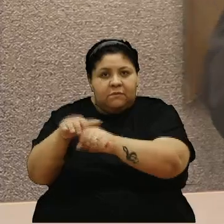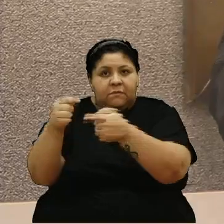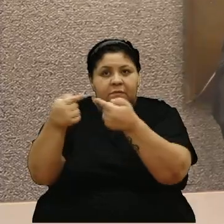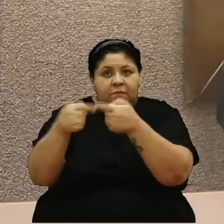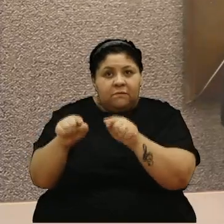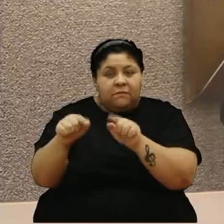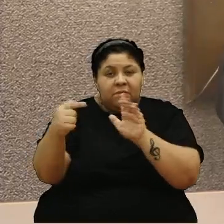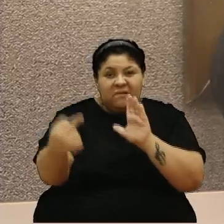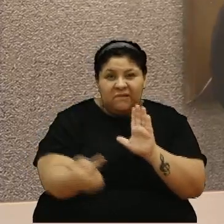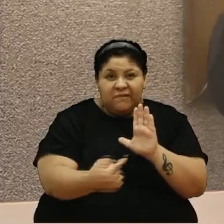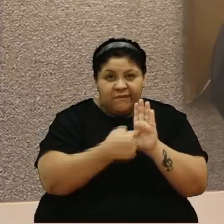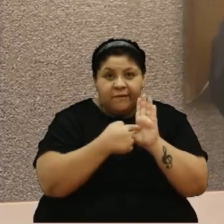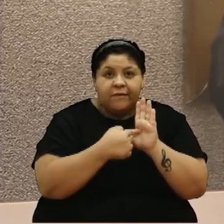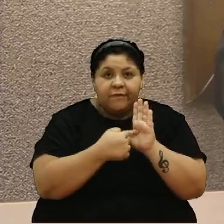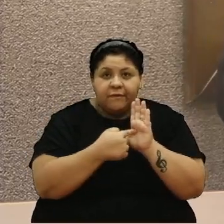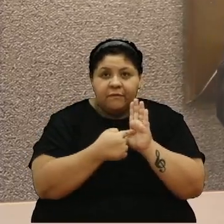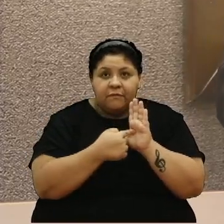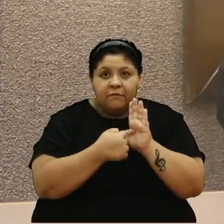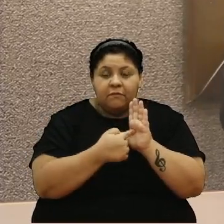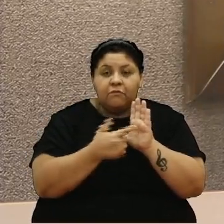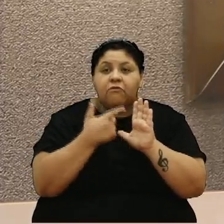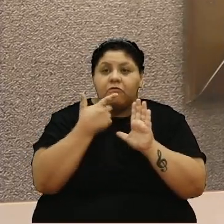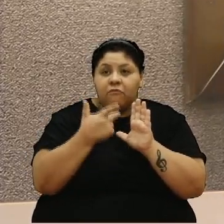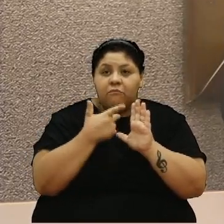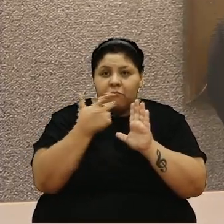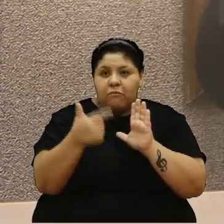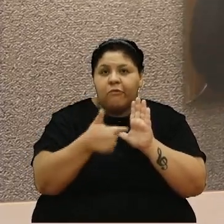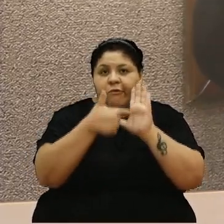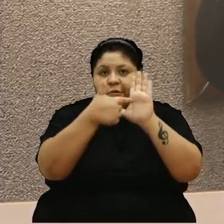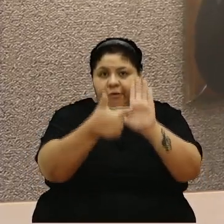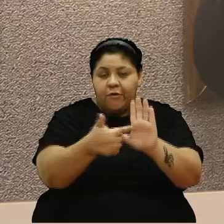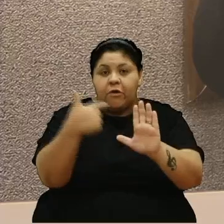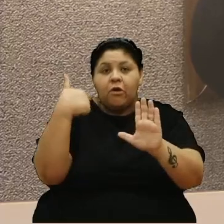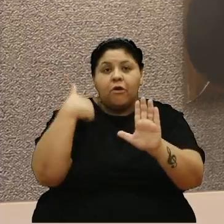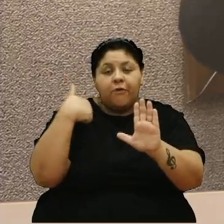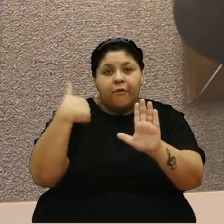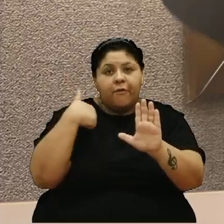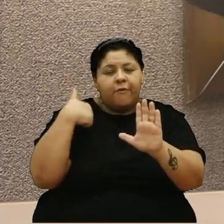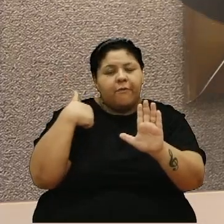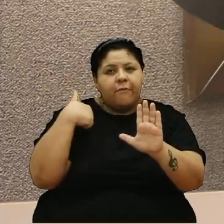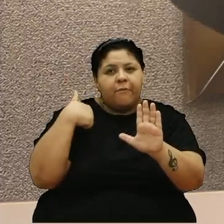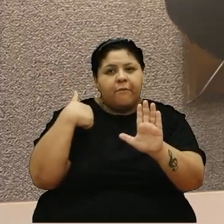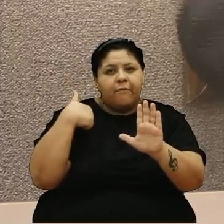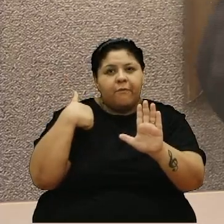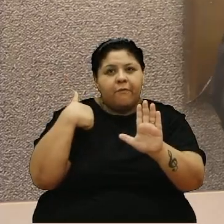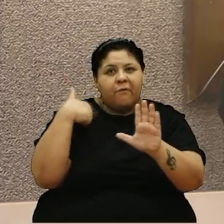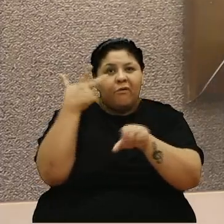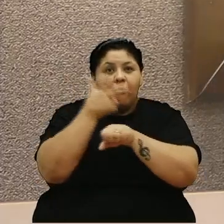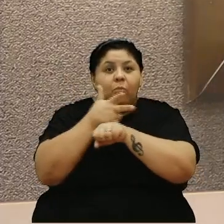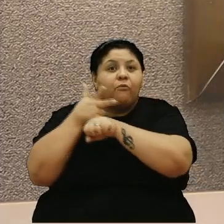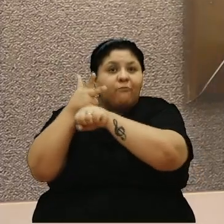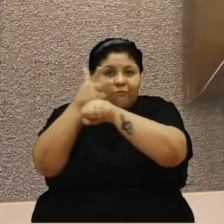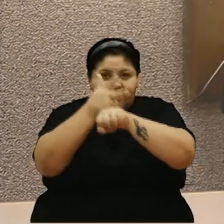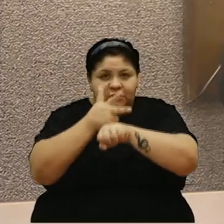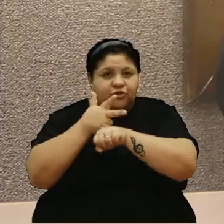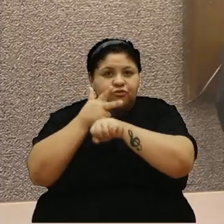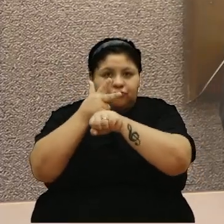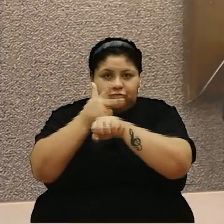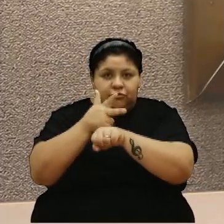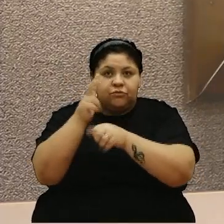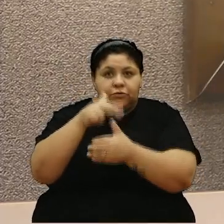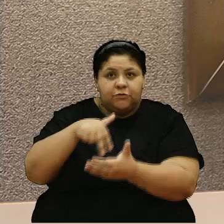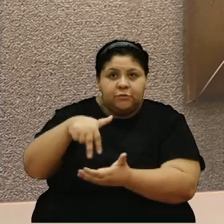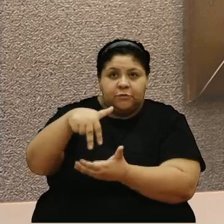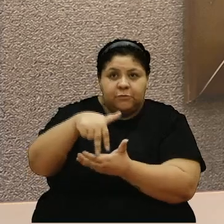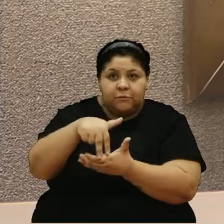da denúncia que a senhora trouxe, requentou, eu vou pegar o vídeo dessa sua fala, vou passar